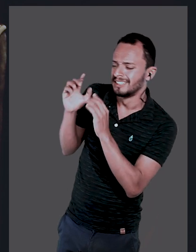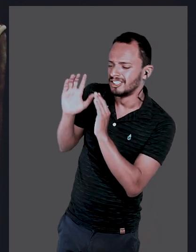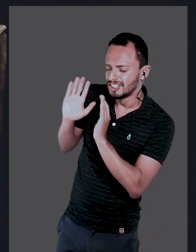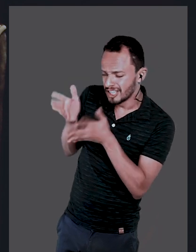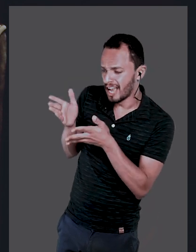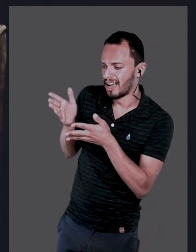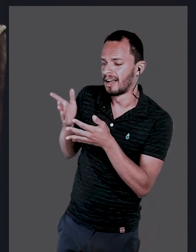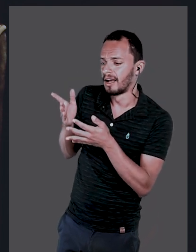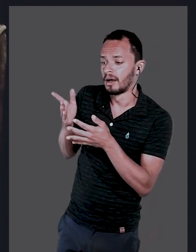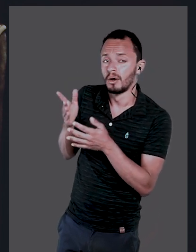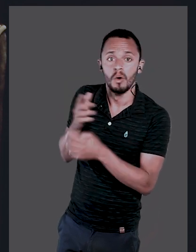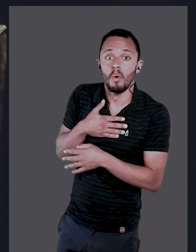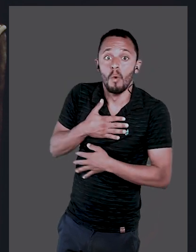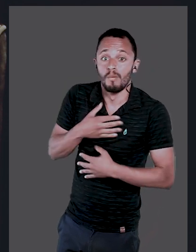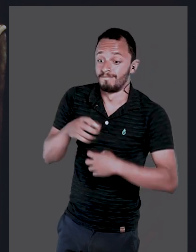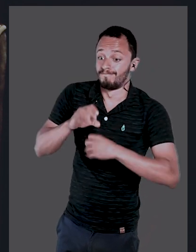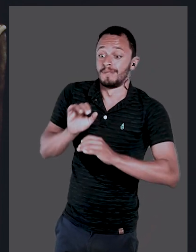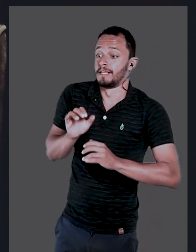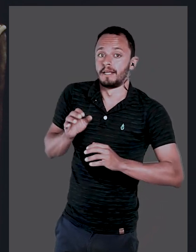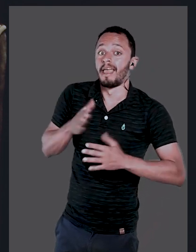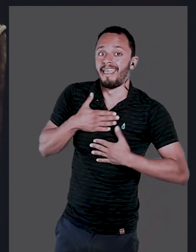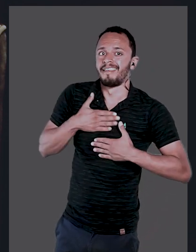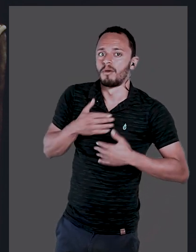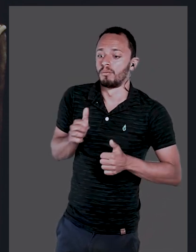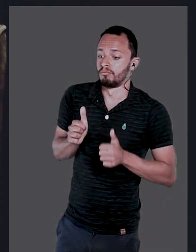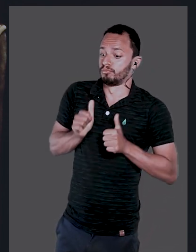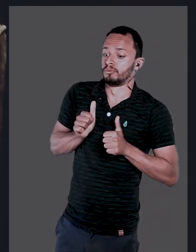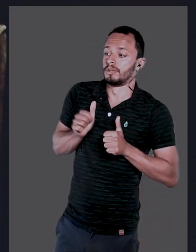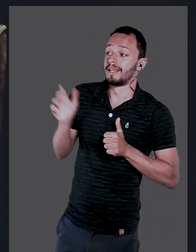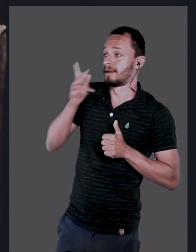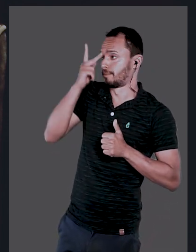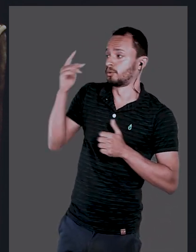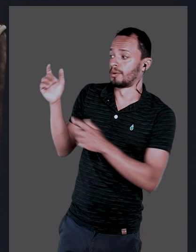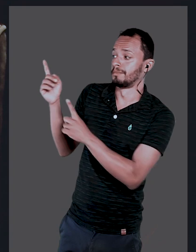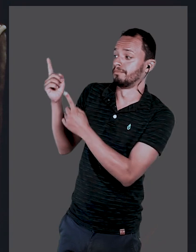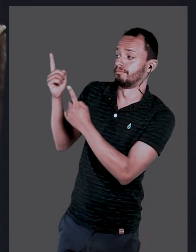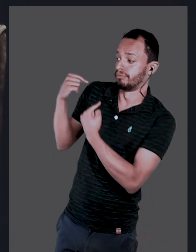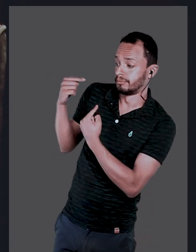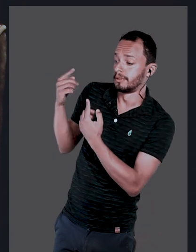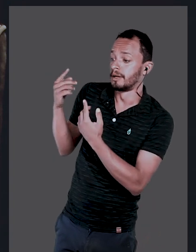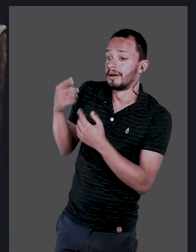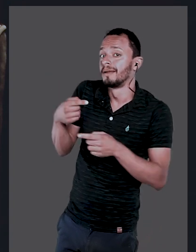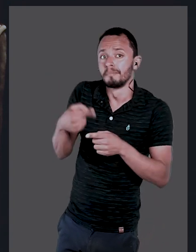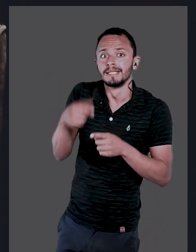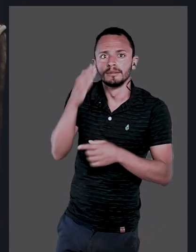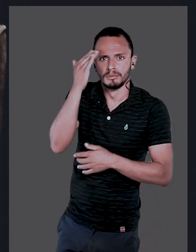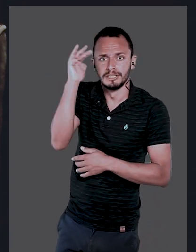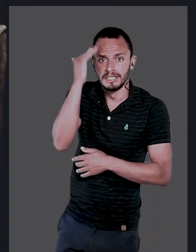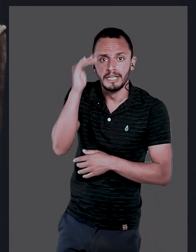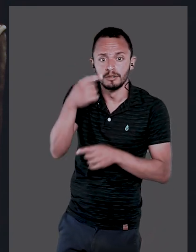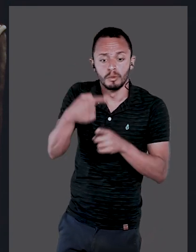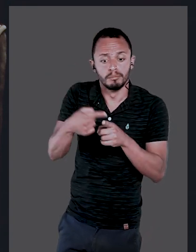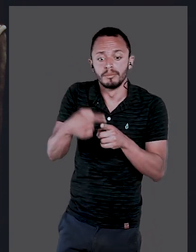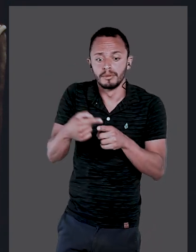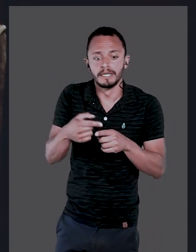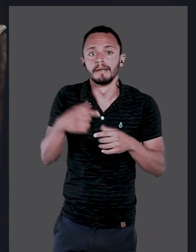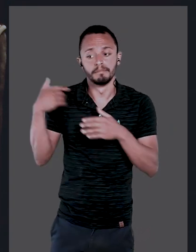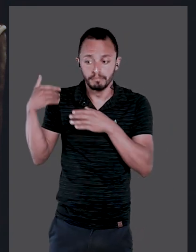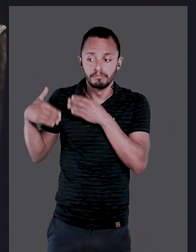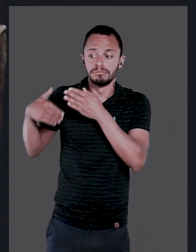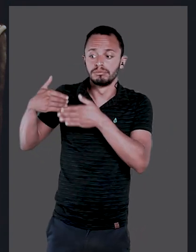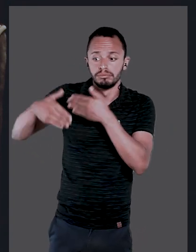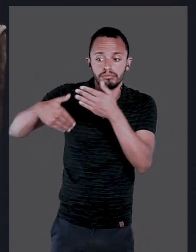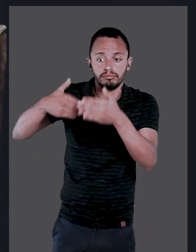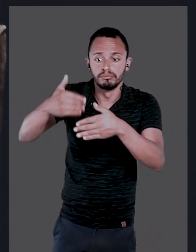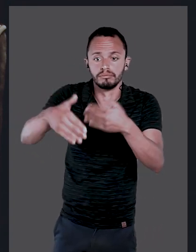e, sobretudo, precisamos mesmo de encontrar pontos de contacto com as pessoas que